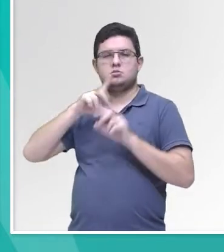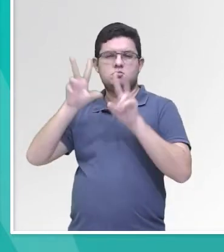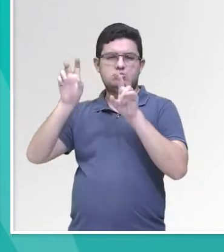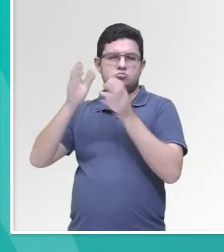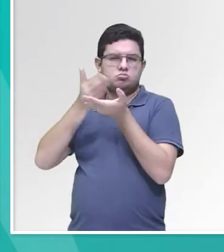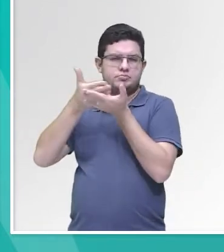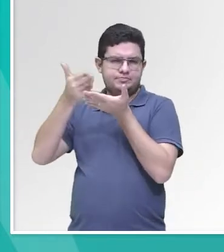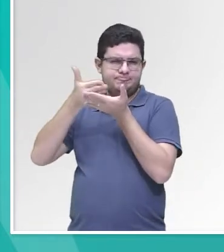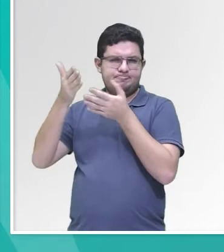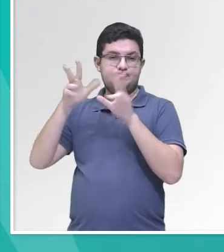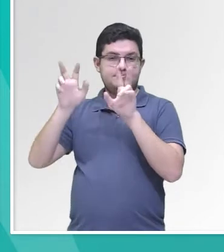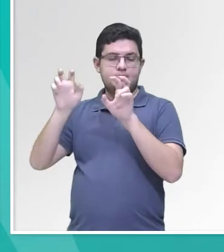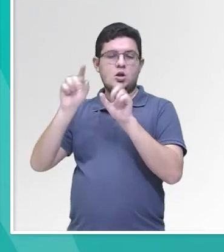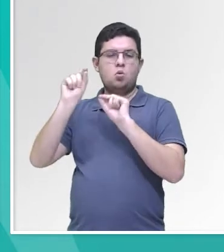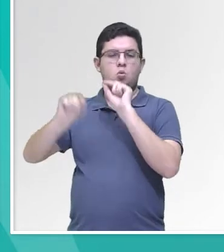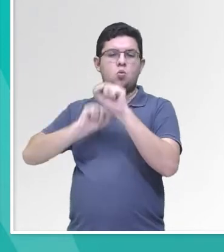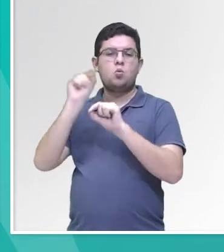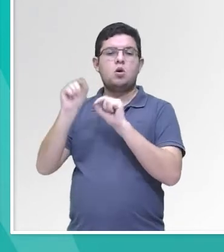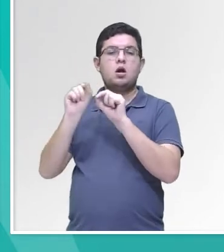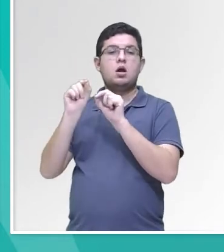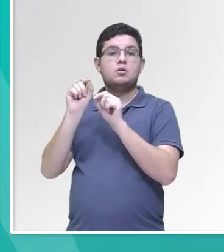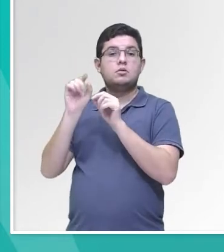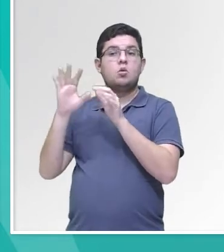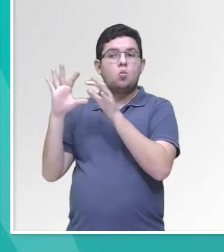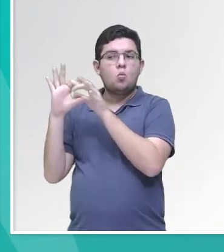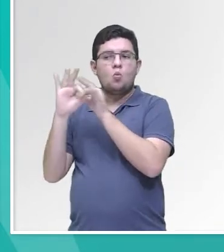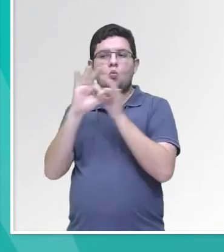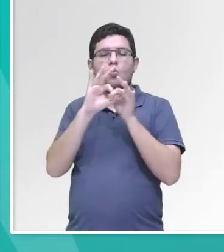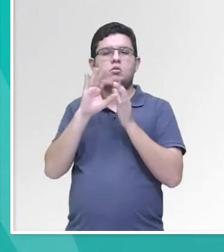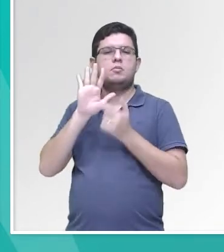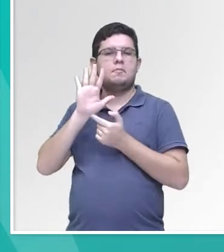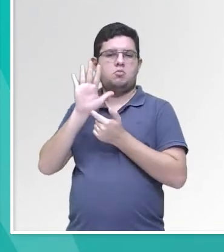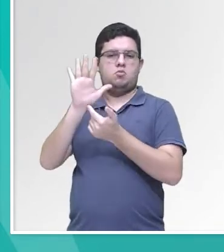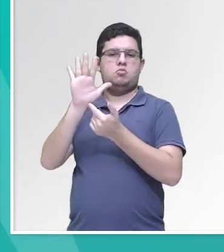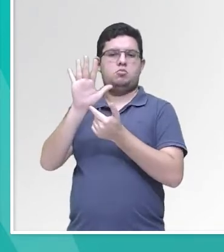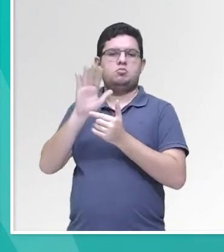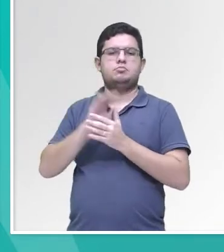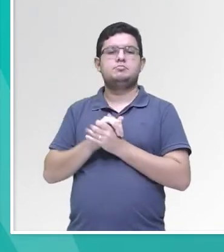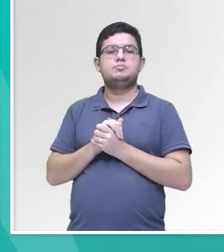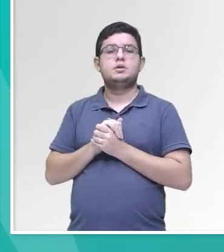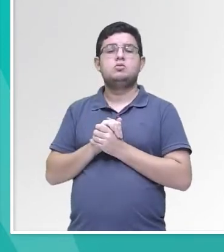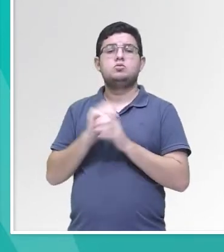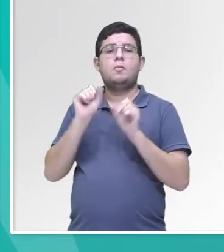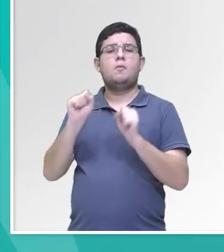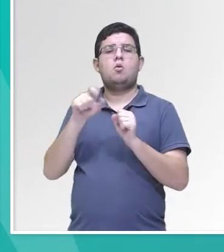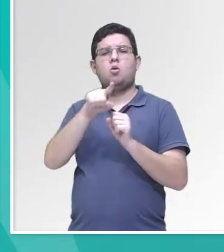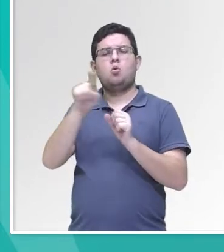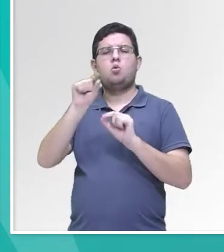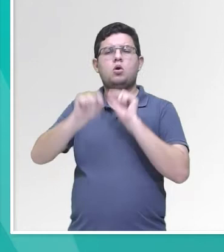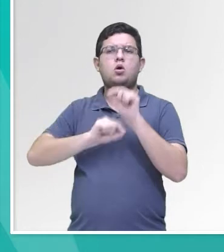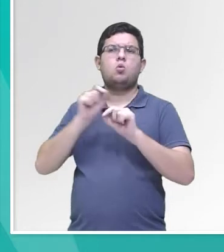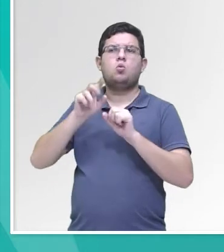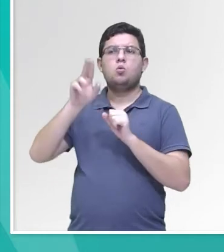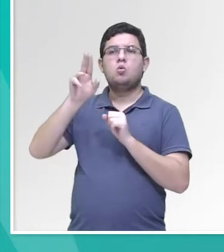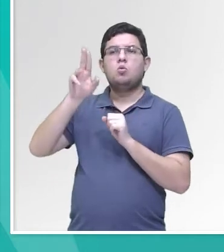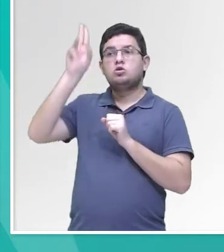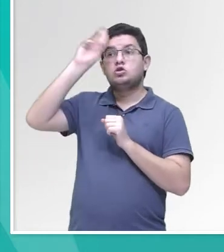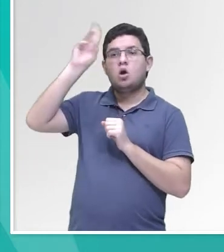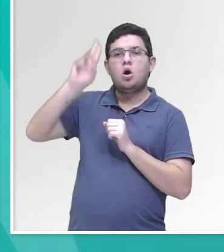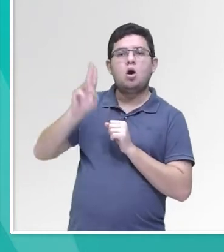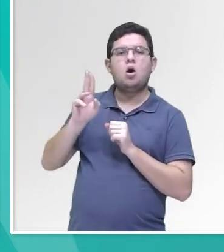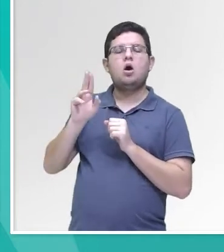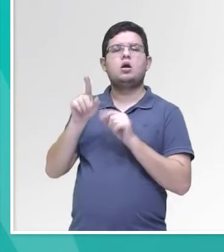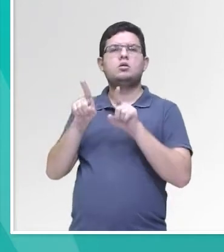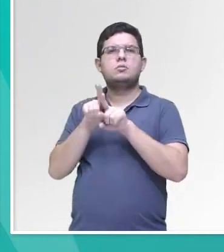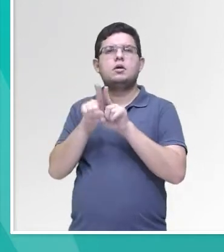tema, para ajudar a contextualizar, tá bom? Então, você pode fazer uma alusão histórica, trazer dados